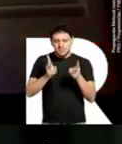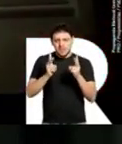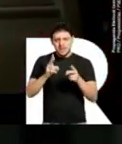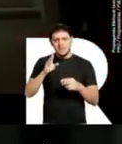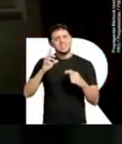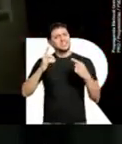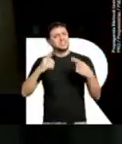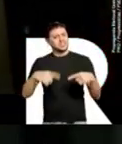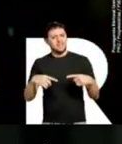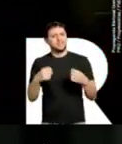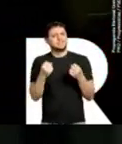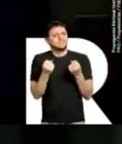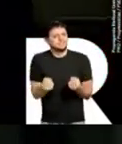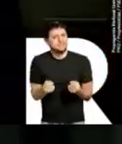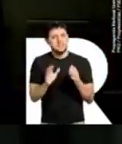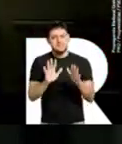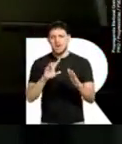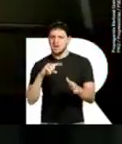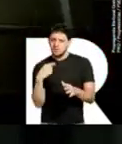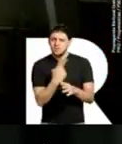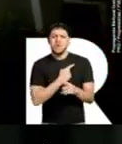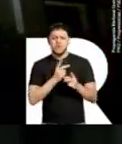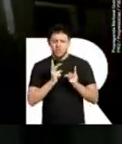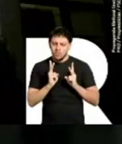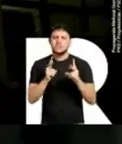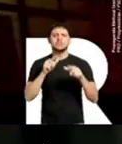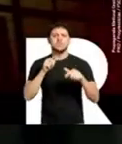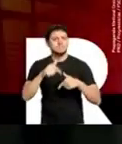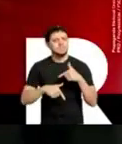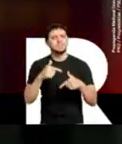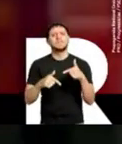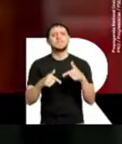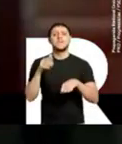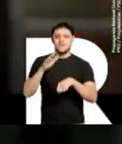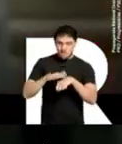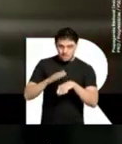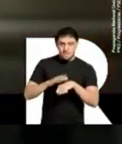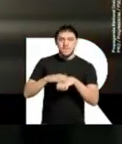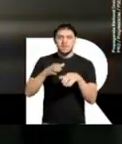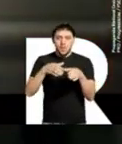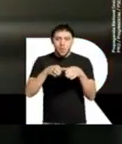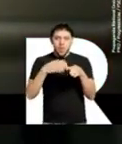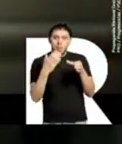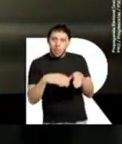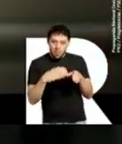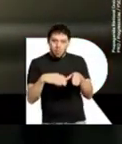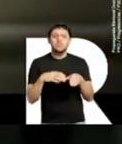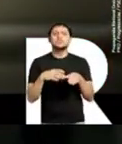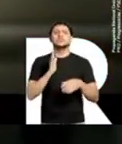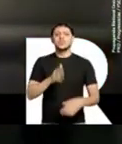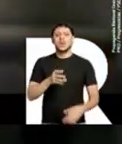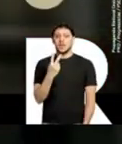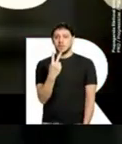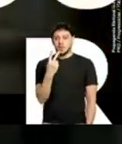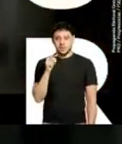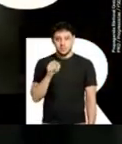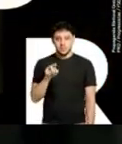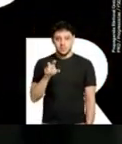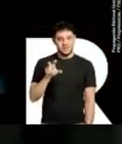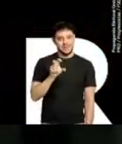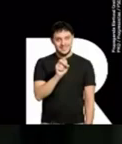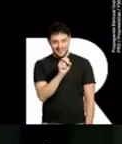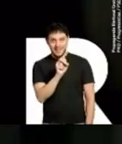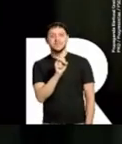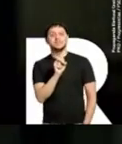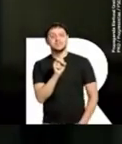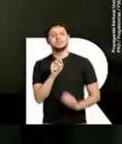Segurança sempre será um desafio, mas a gente continua avançando. Fizemos um concurso. Eu coloquei 2 mil